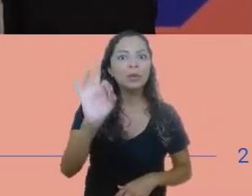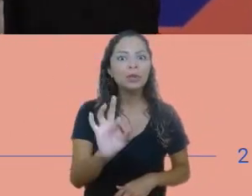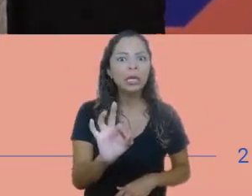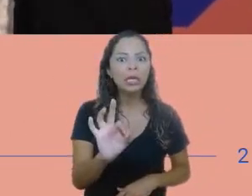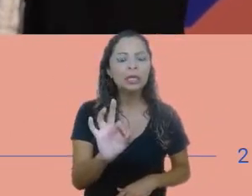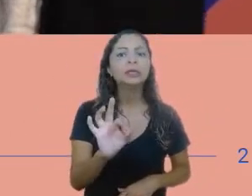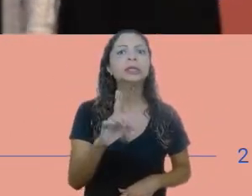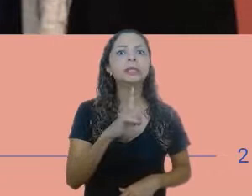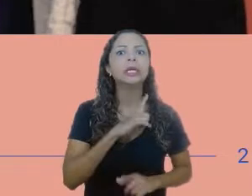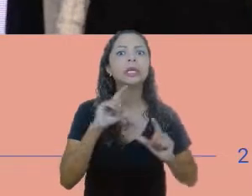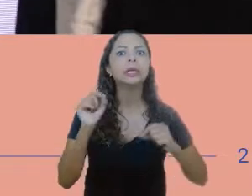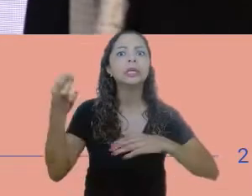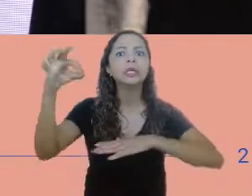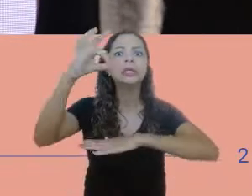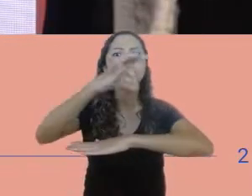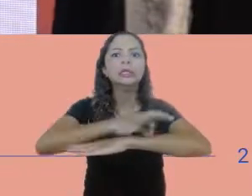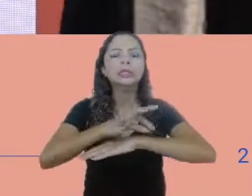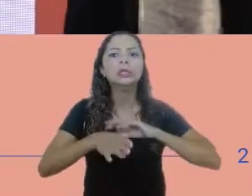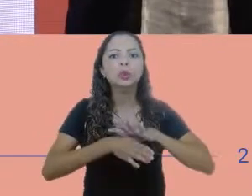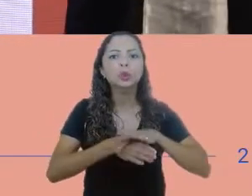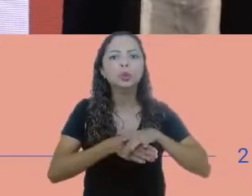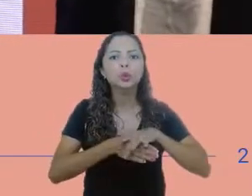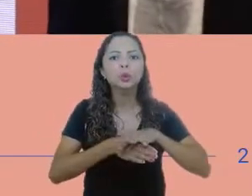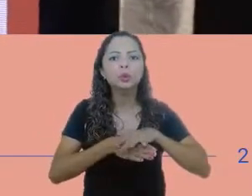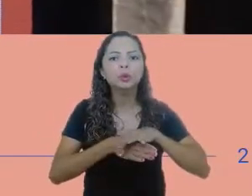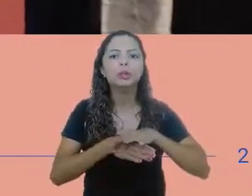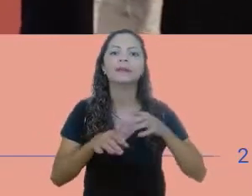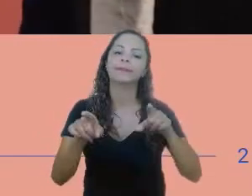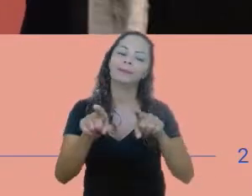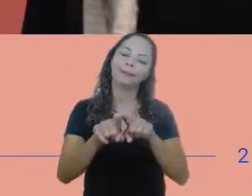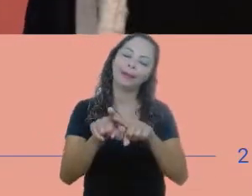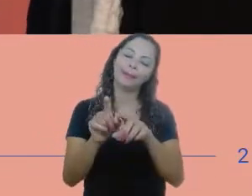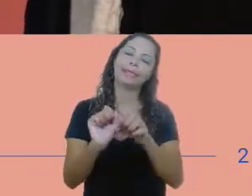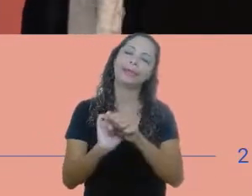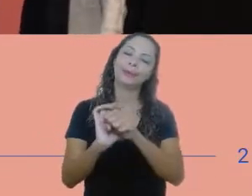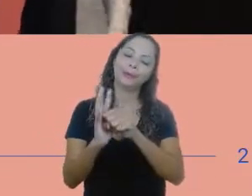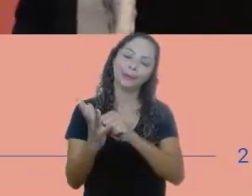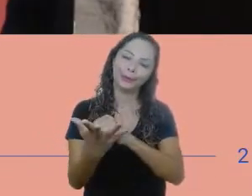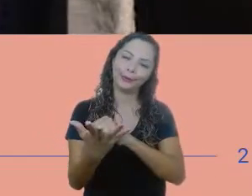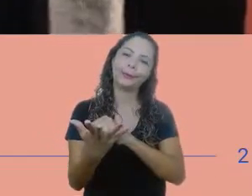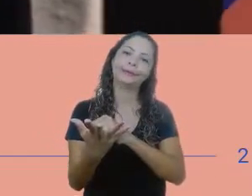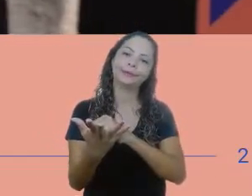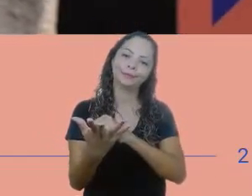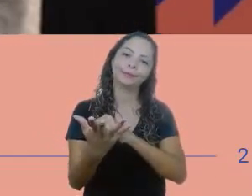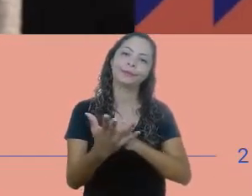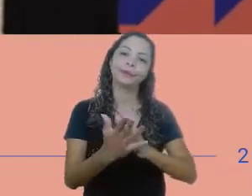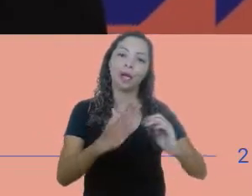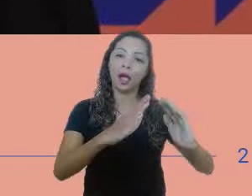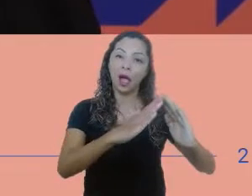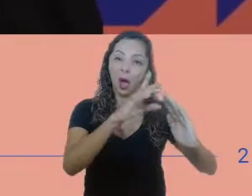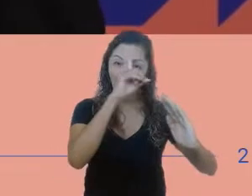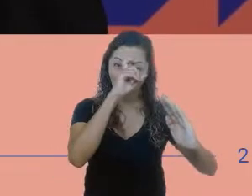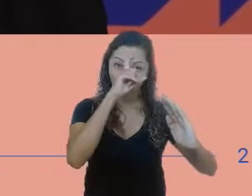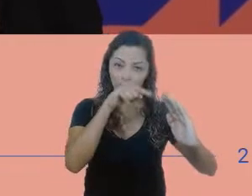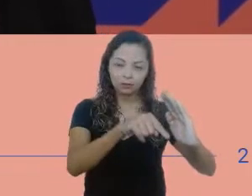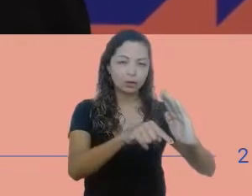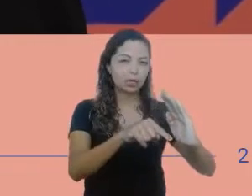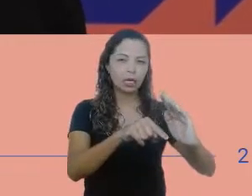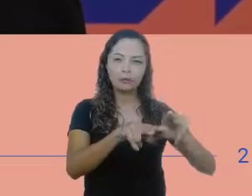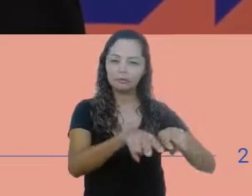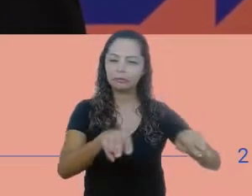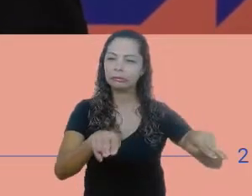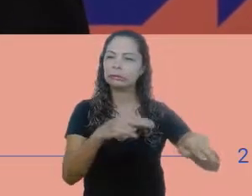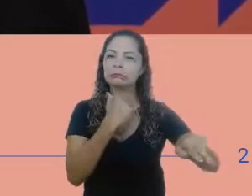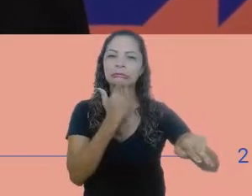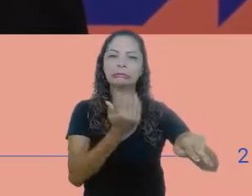dengue e por fim a questão da Corona do coronavírus com atendimento precário o alto número de mortes e o que significa isso